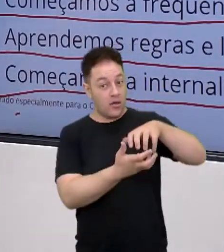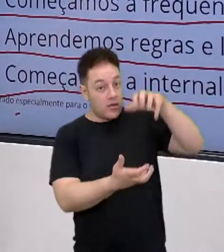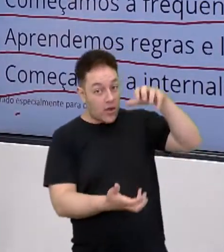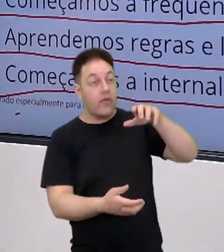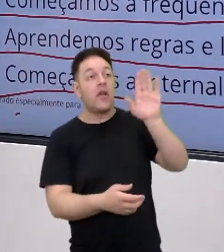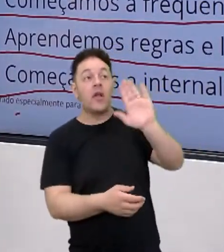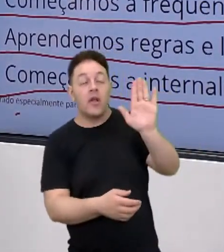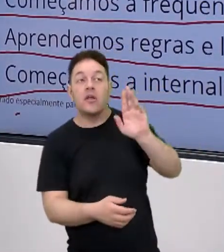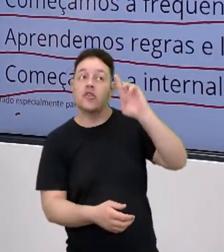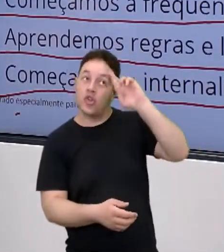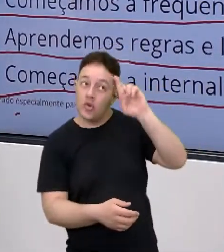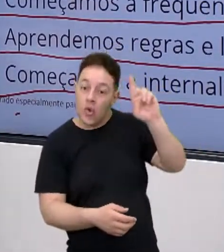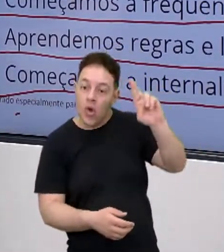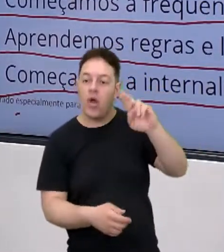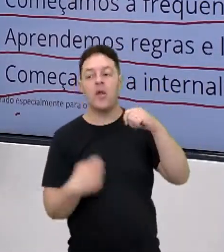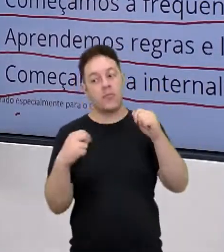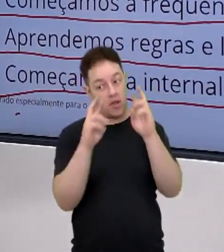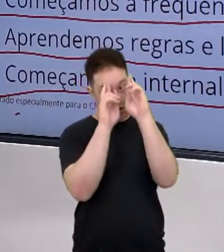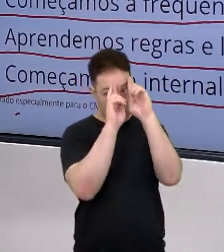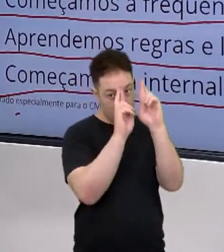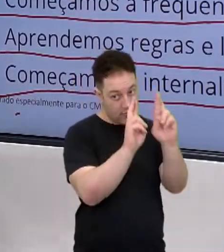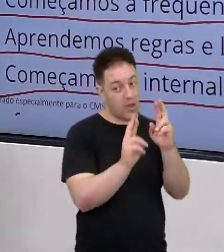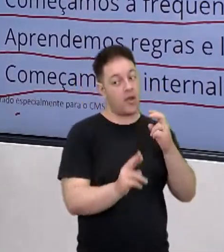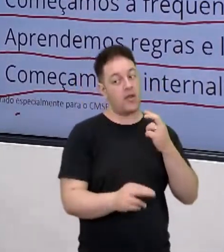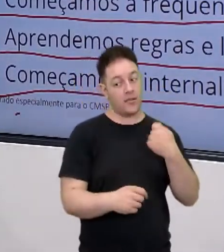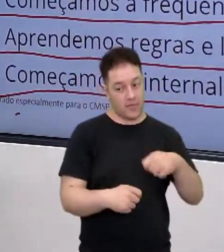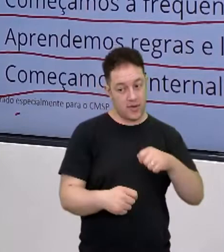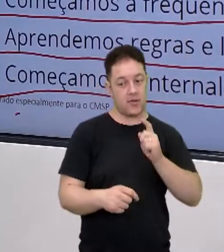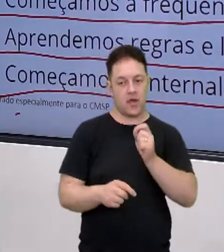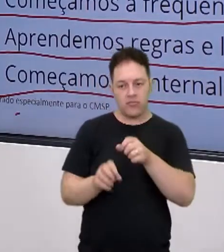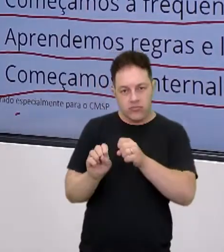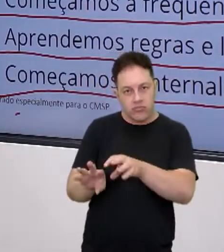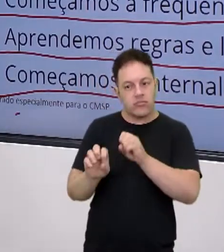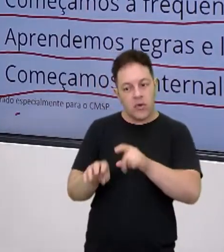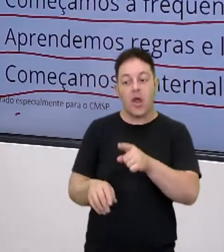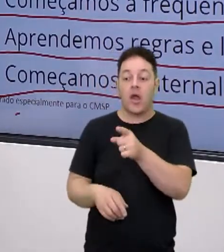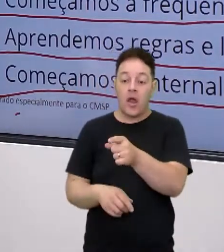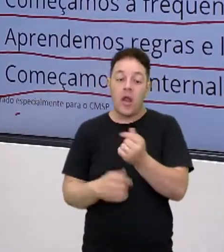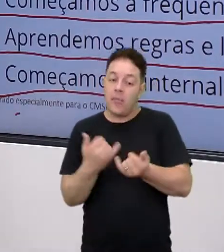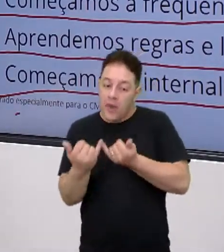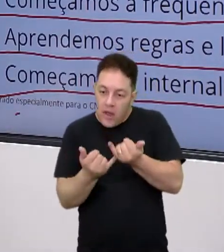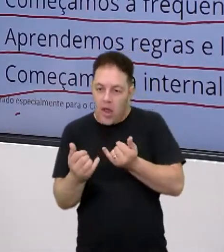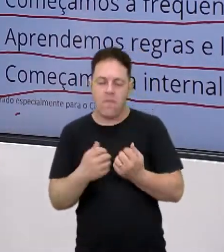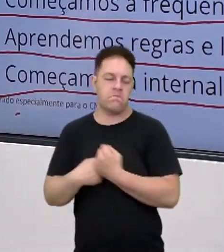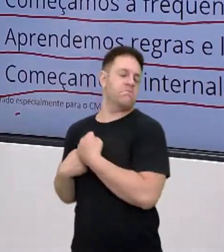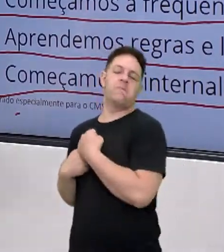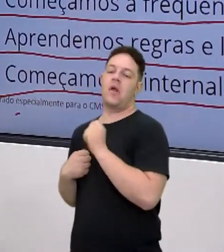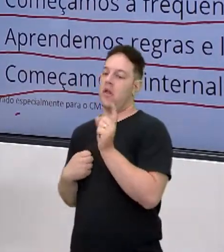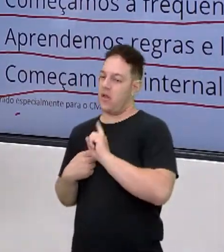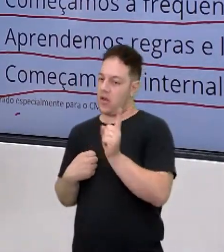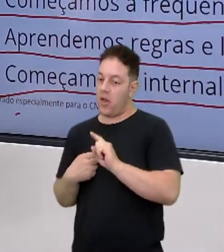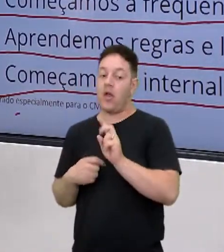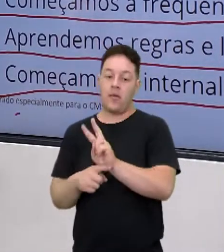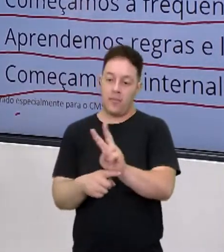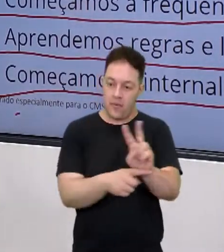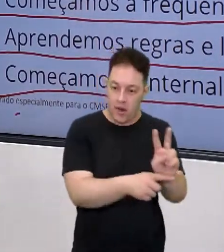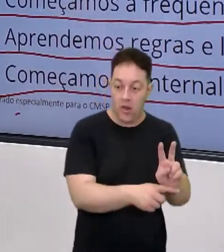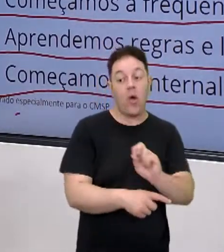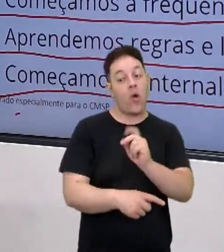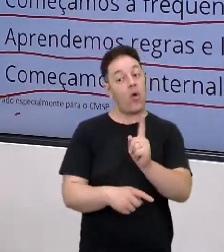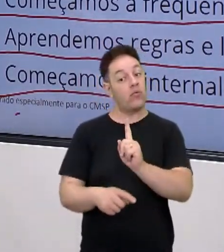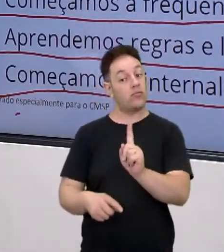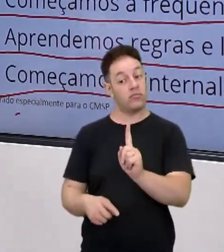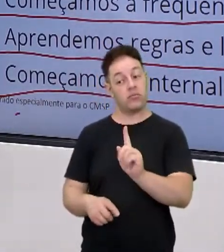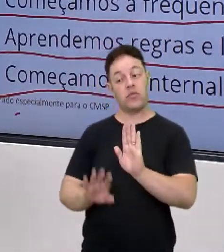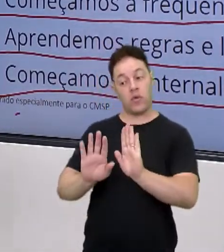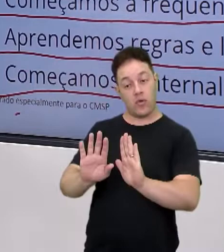de senhora. Você tem que respeitar quem é mais velho. Você tem que emprestar seus brinquedos, ou não tem que emprestar seus brinquedos. Então,